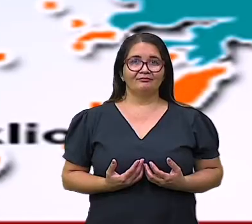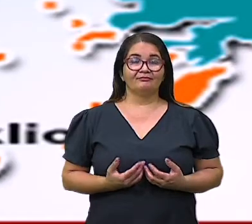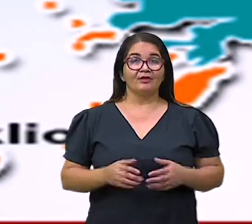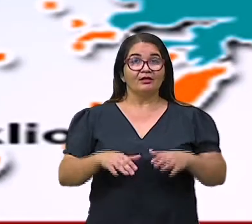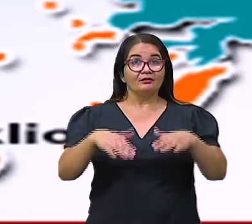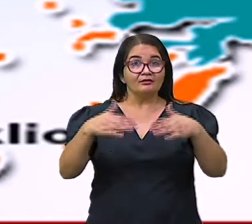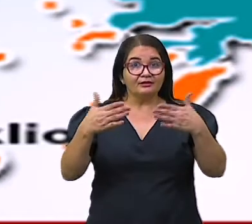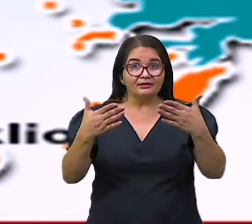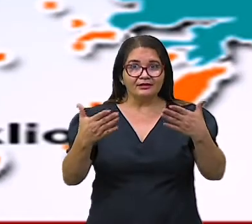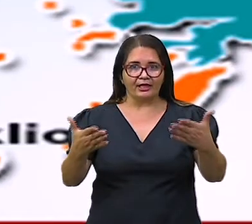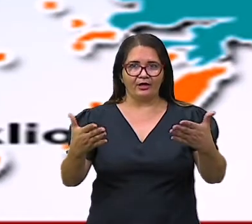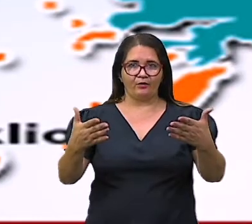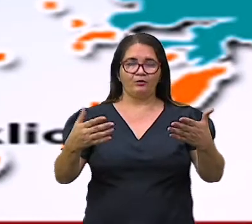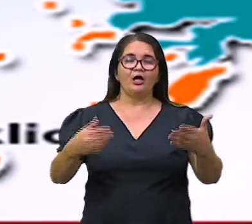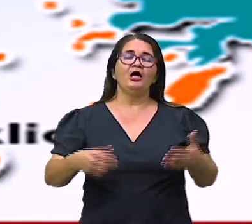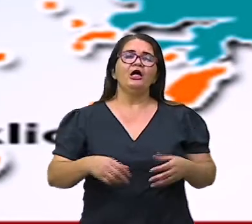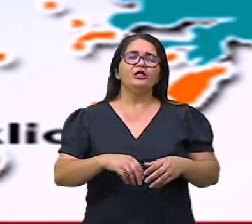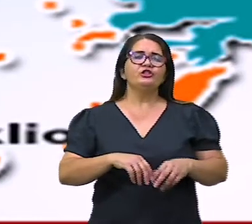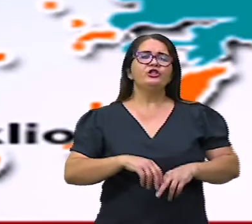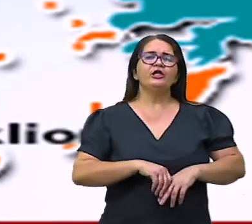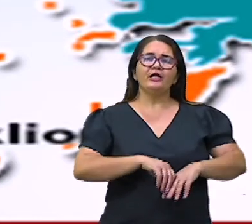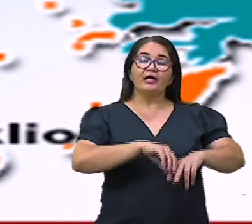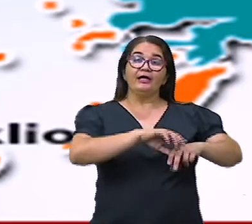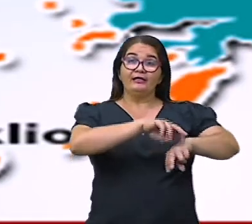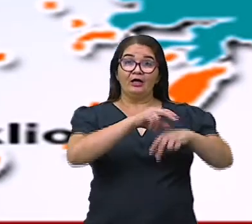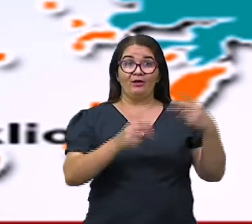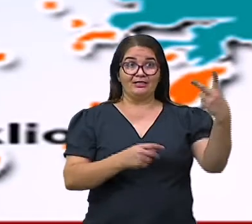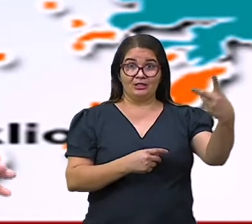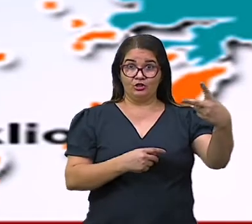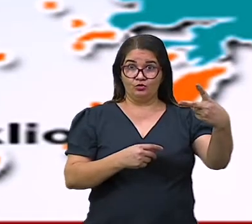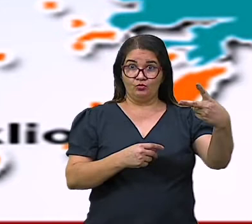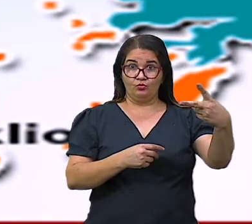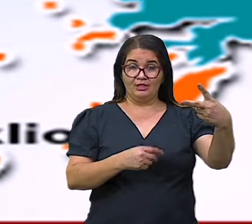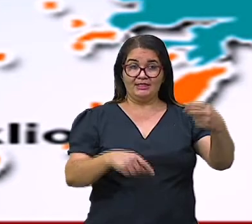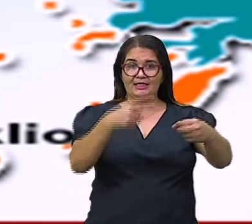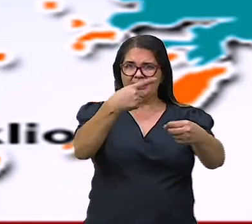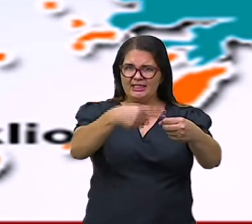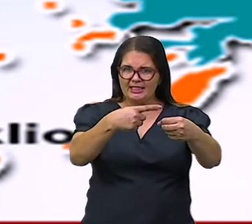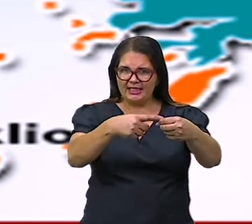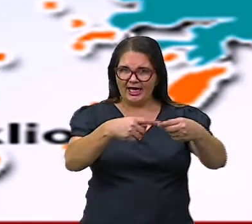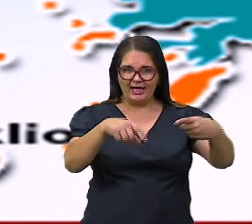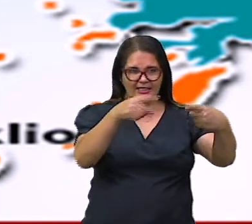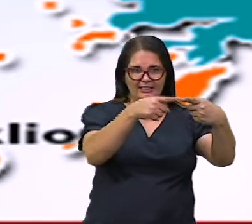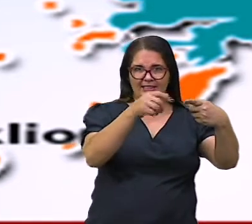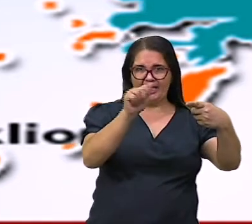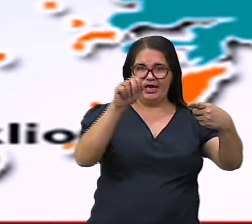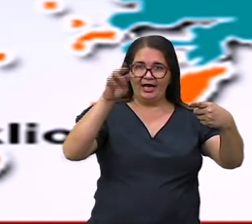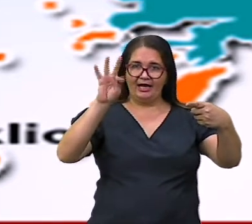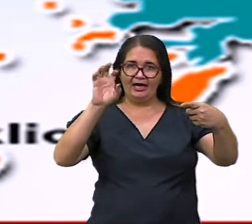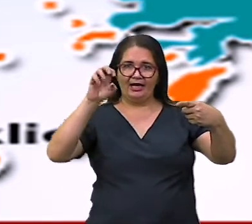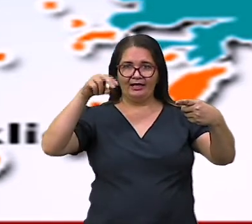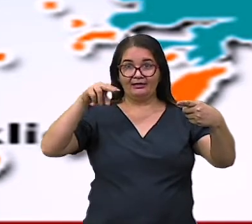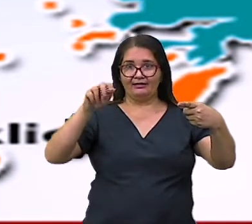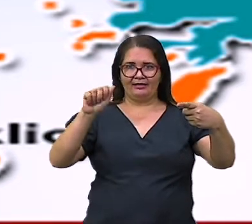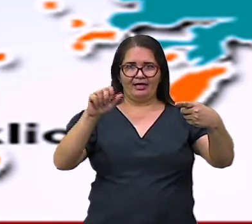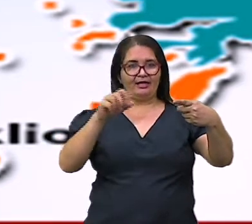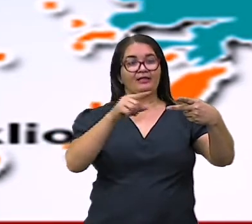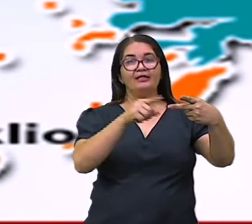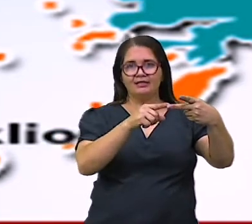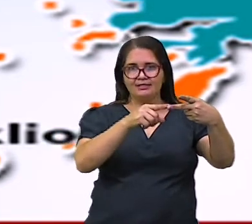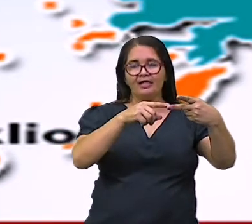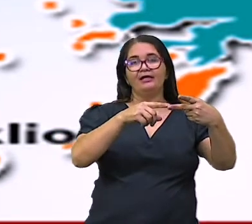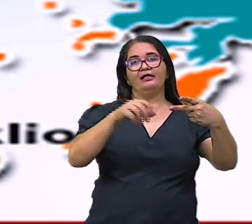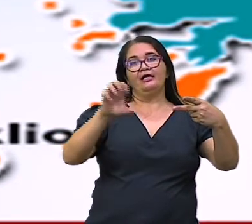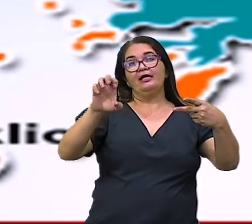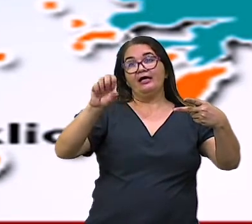gregas favoreceu mais ainda o desenvolvimento comercial, pois criou um local de contato